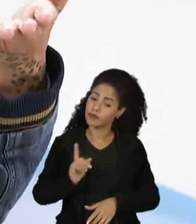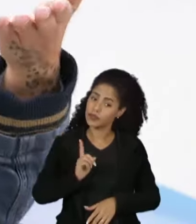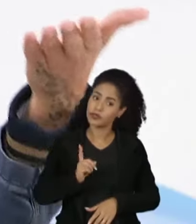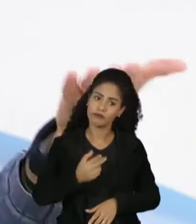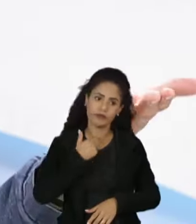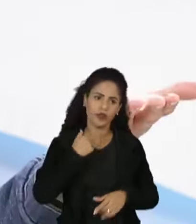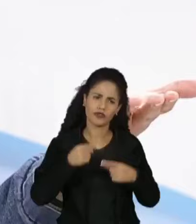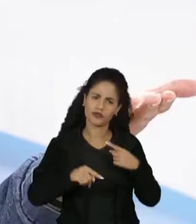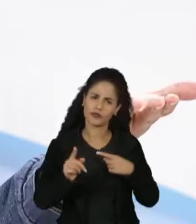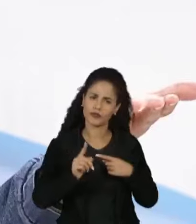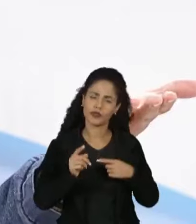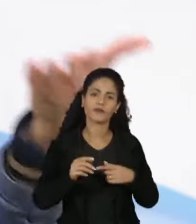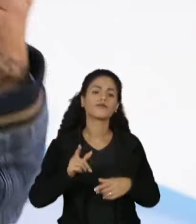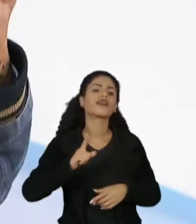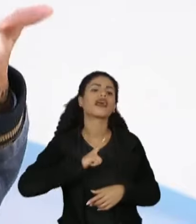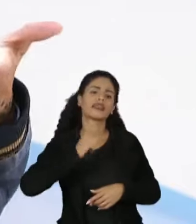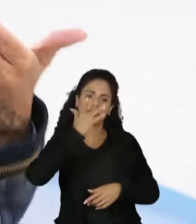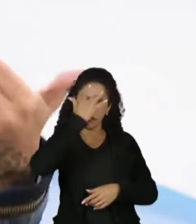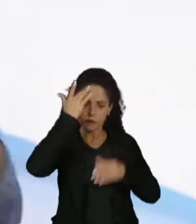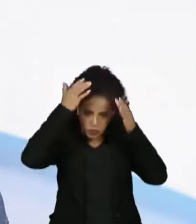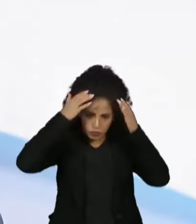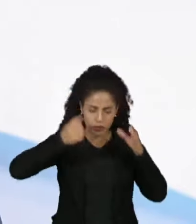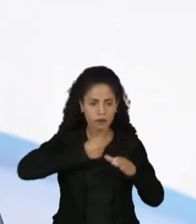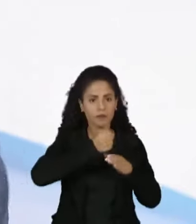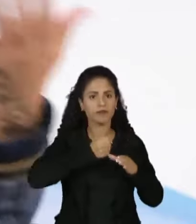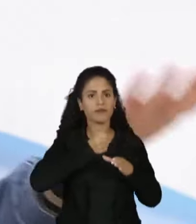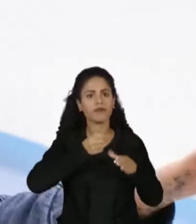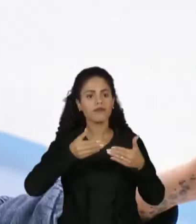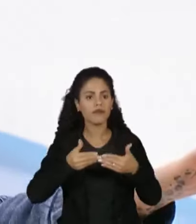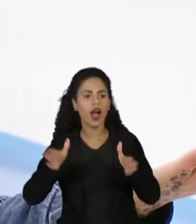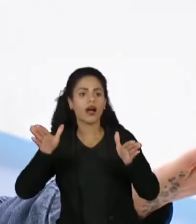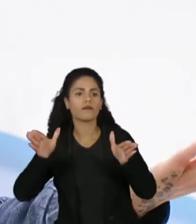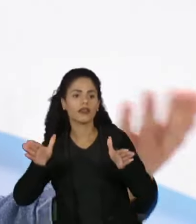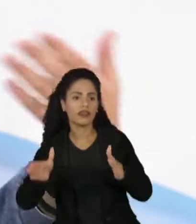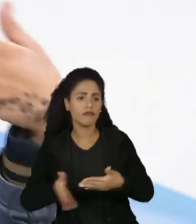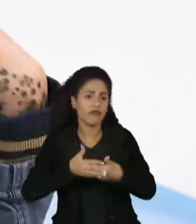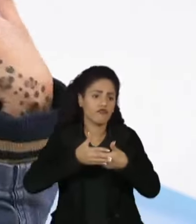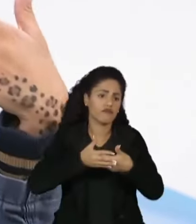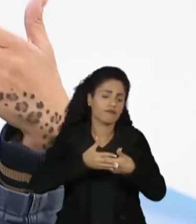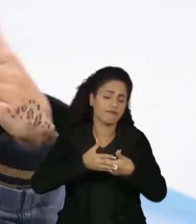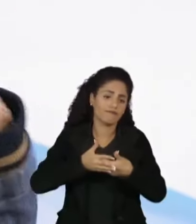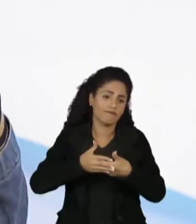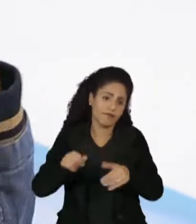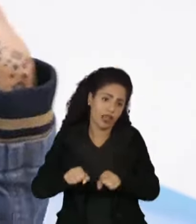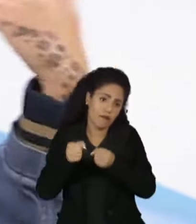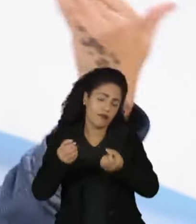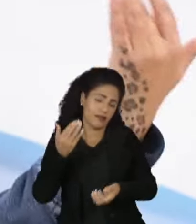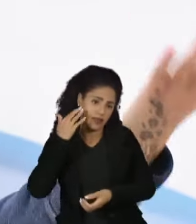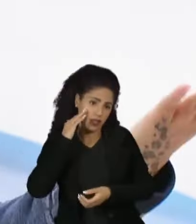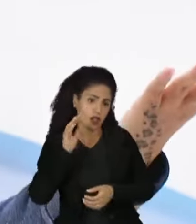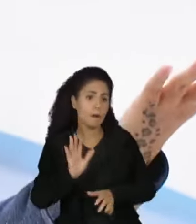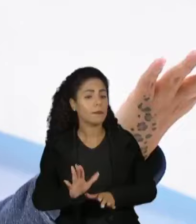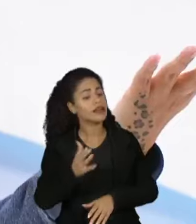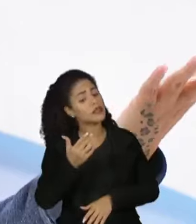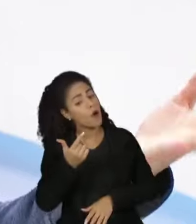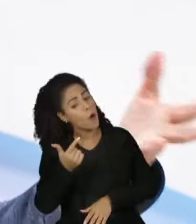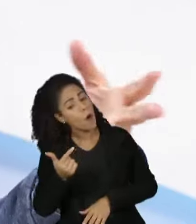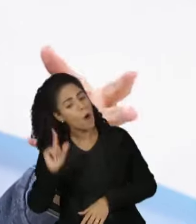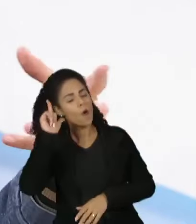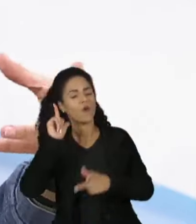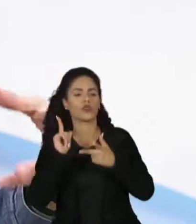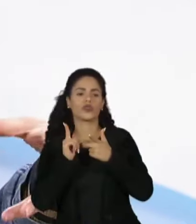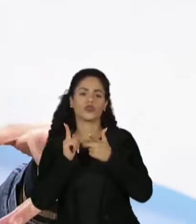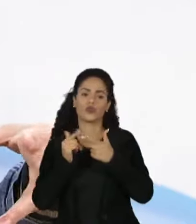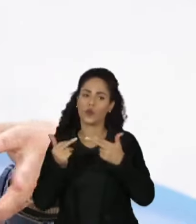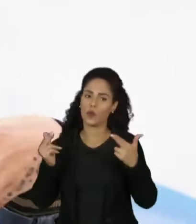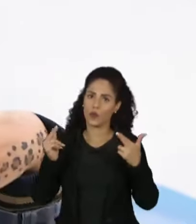Existem chefes que abrem restaurantes autorais e que também fecham, a gente sabe, a gente conhece. Mas aí são outras questões, né?